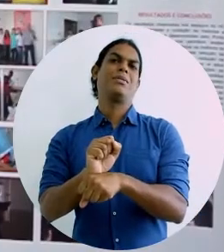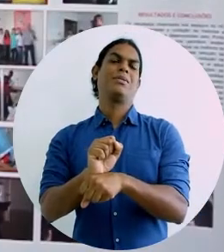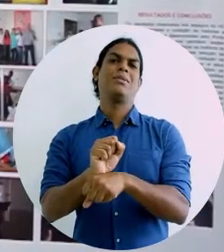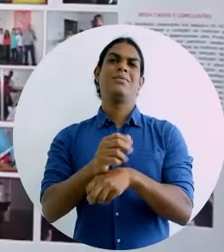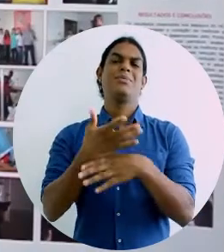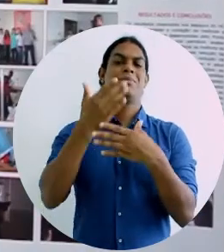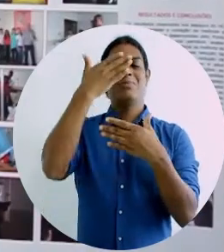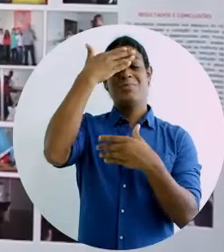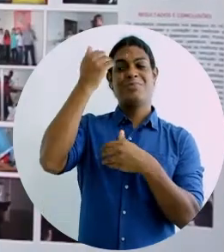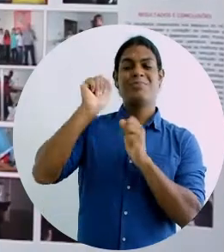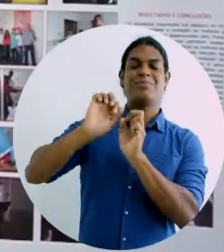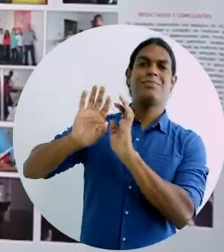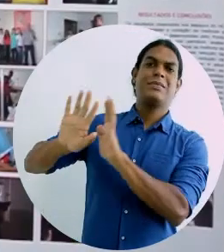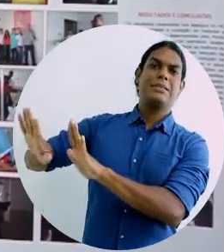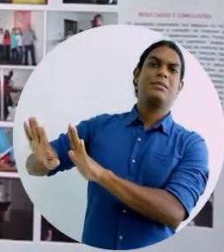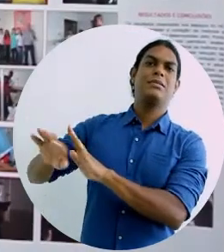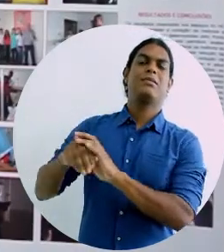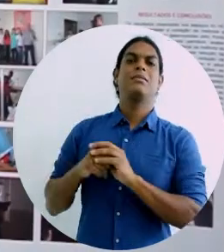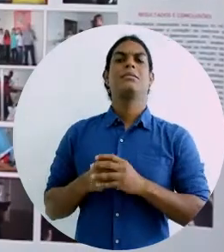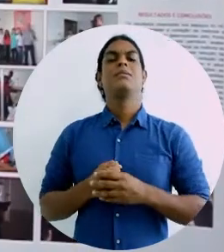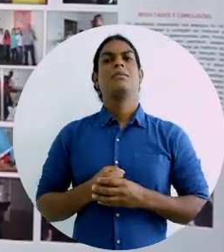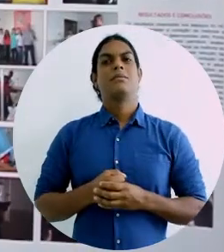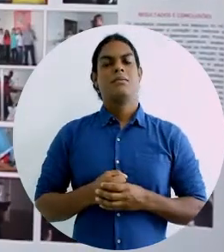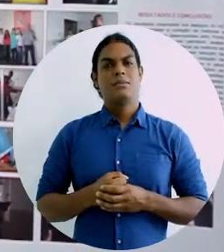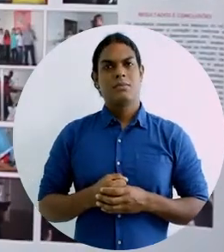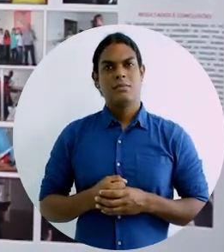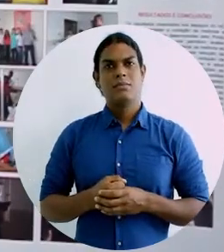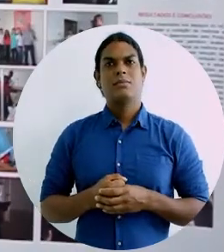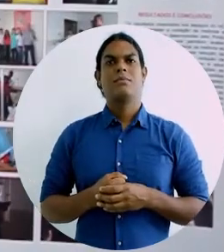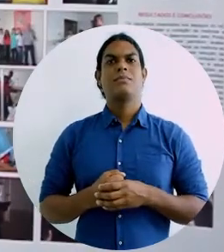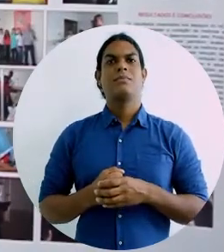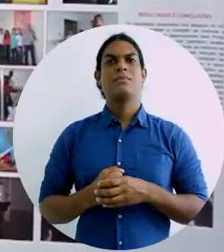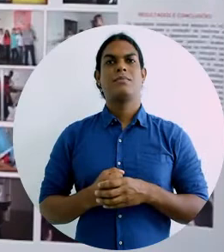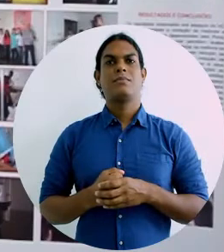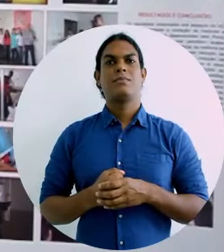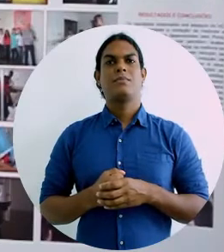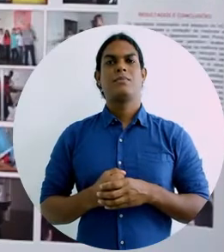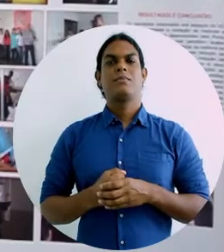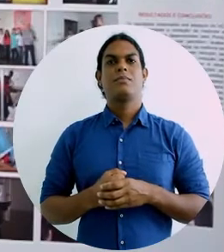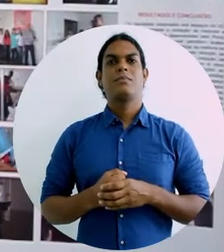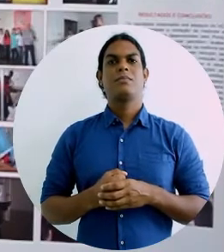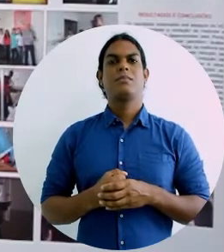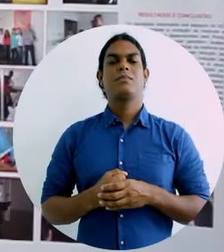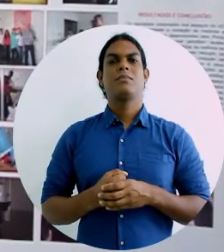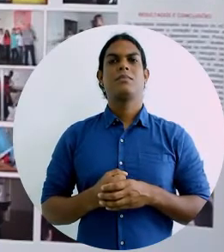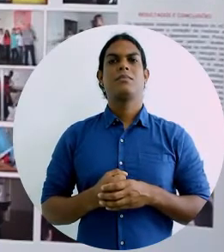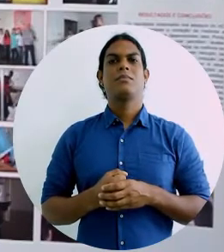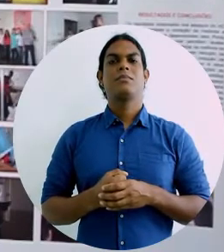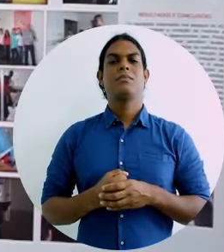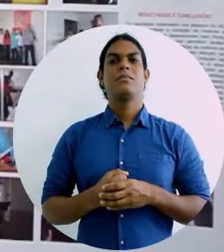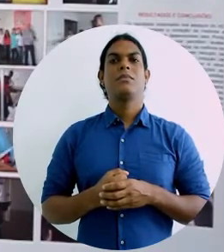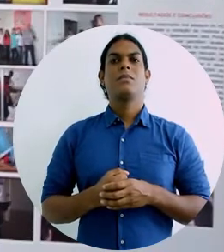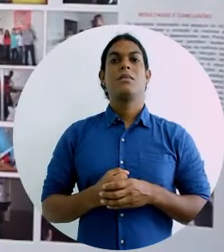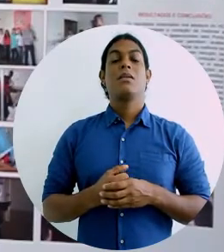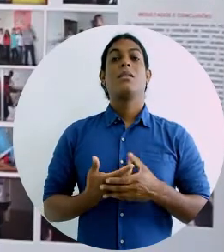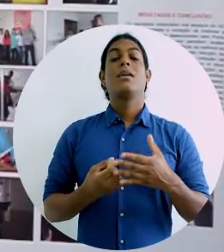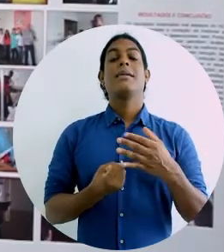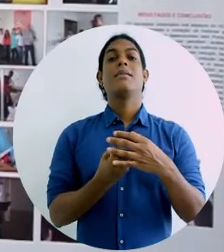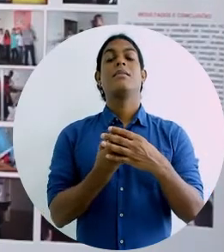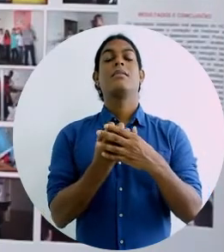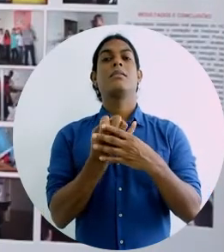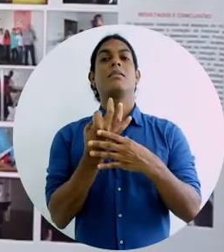ele ia ficar esquecido, embora nós estejamos aqui no térreo do hospital. Bom, aí nós criamos